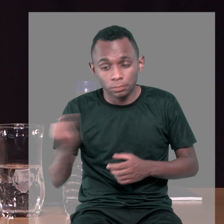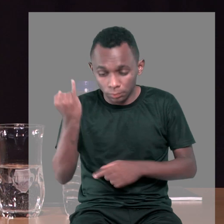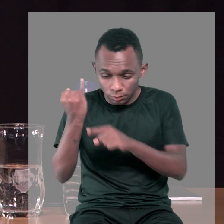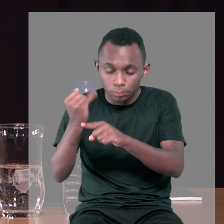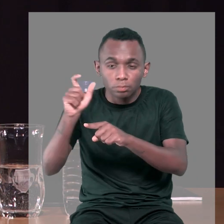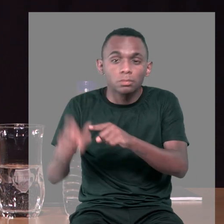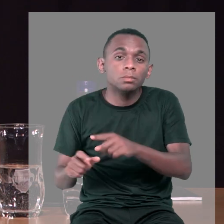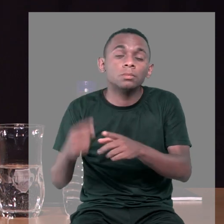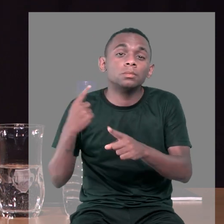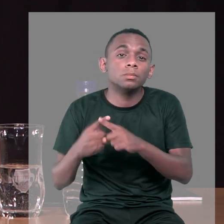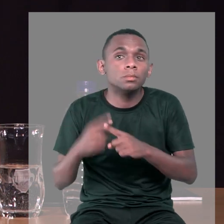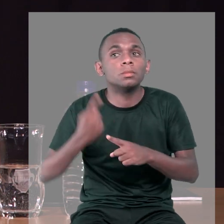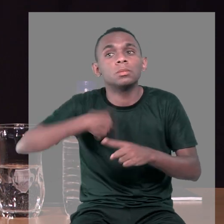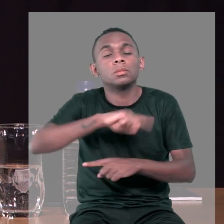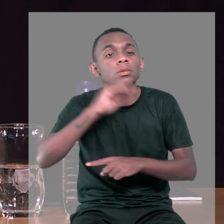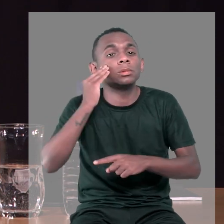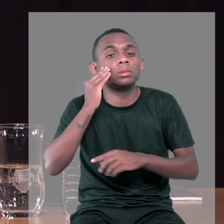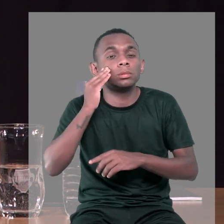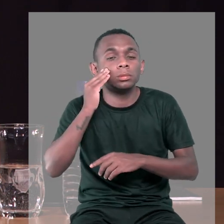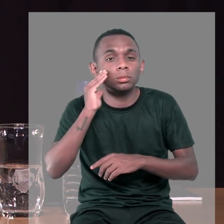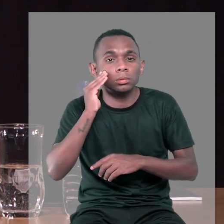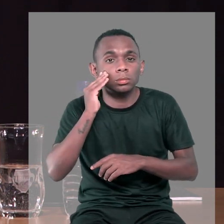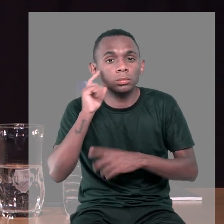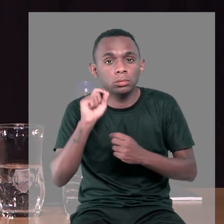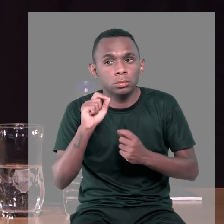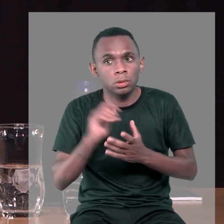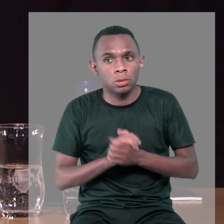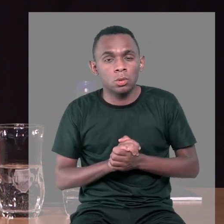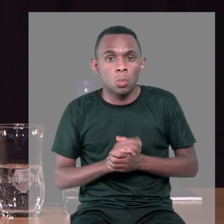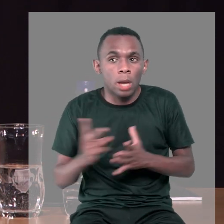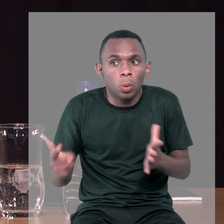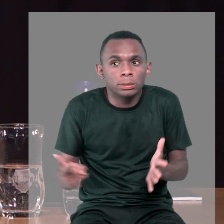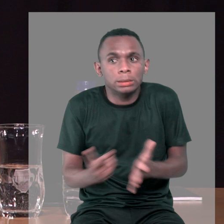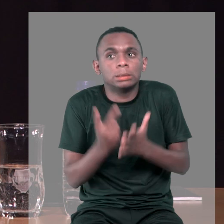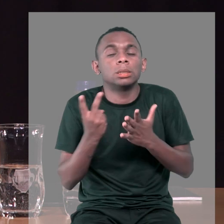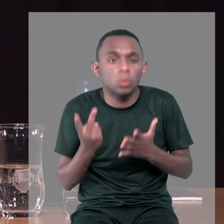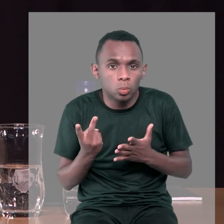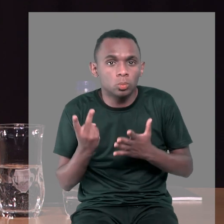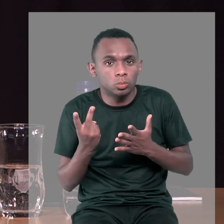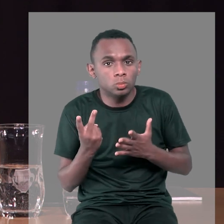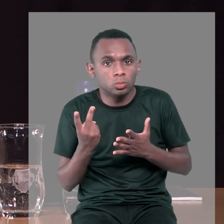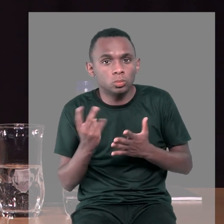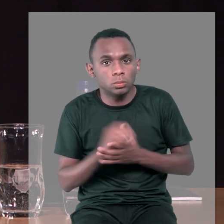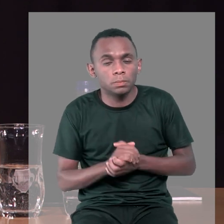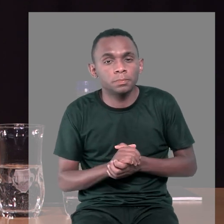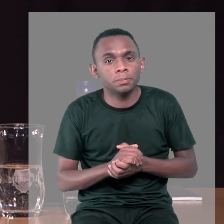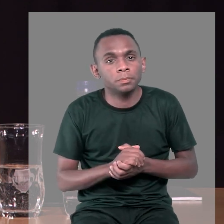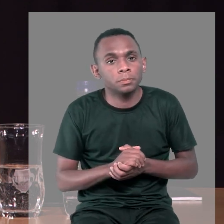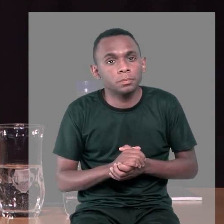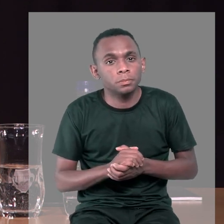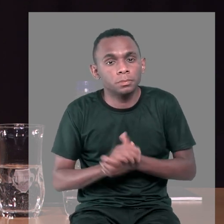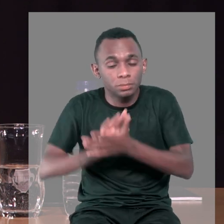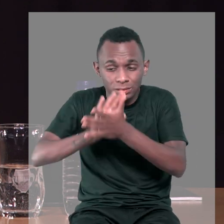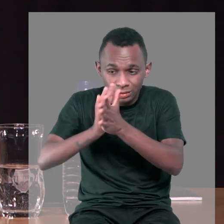sistemas totalitários é uma possibilidade que está inscrita, diria mesmo, enraizada